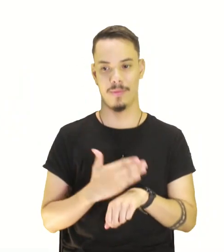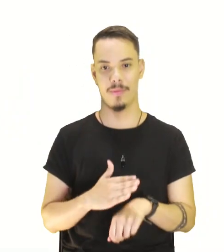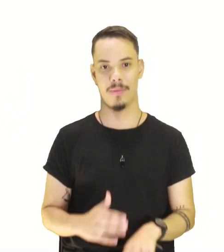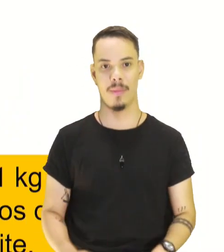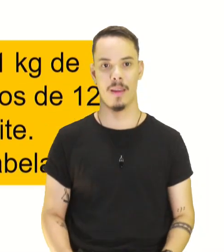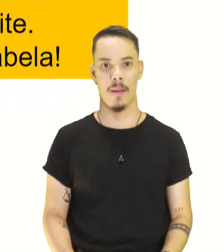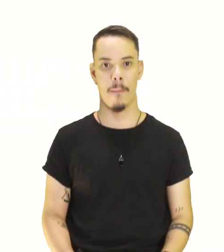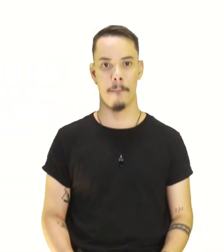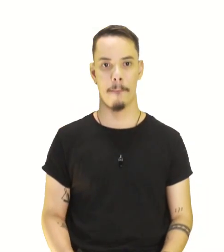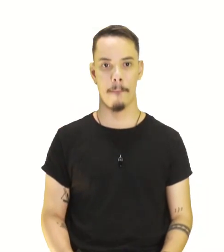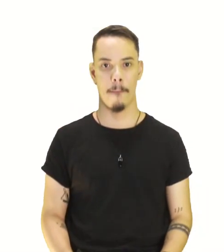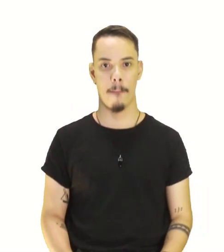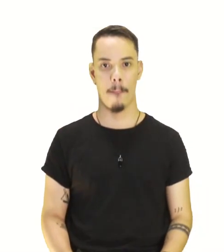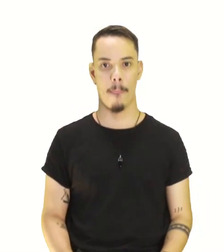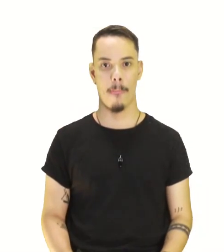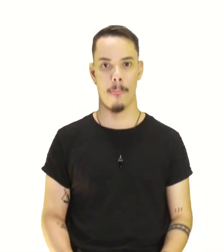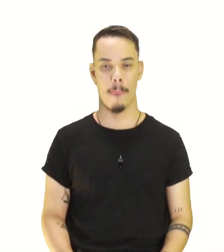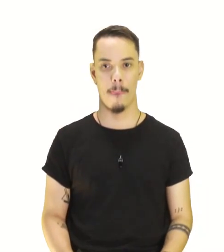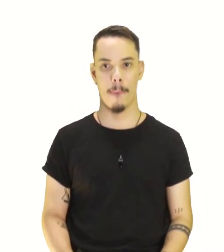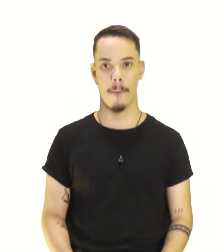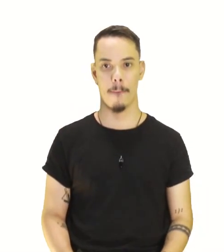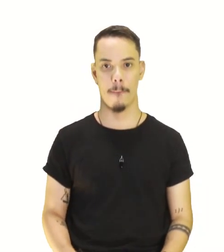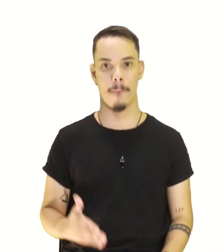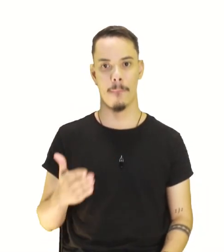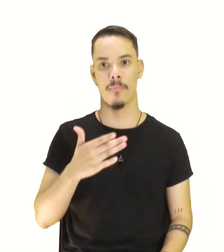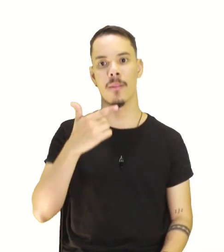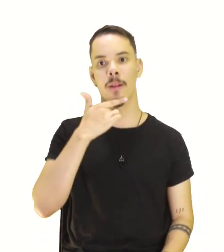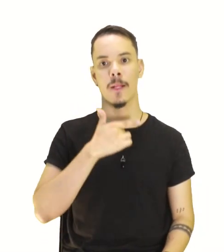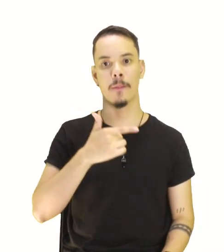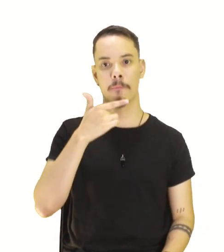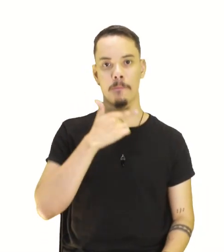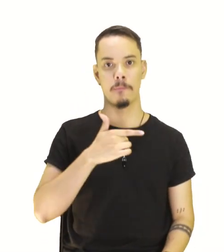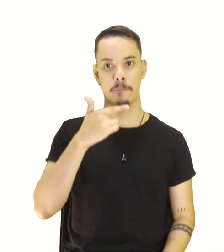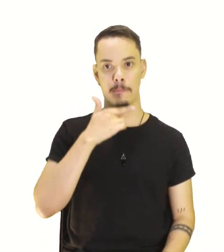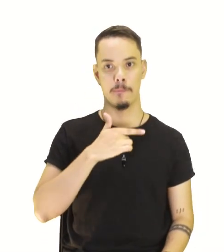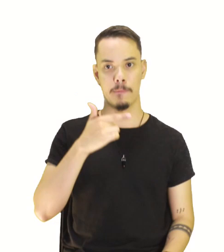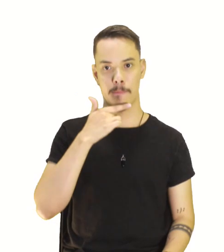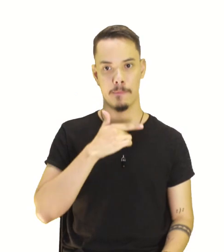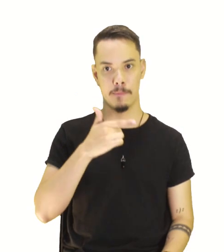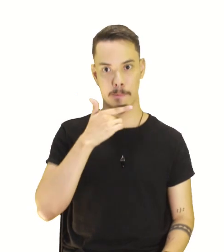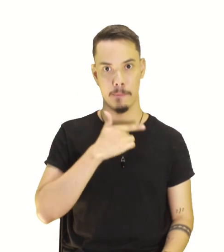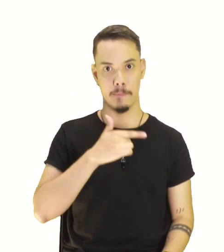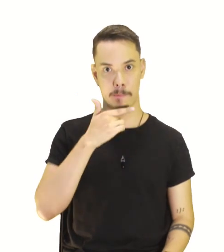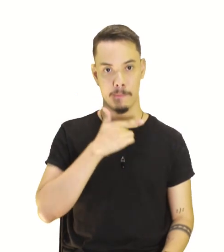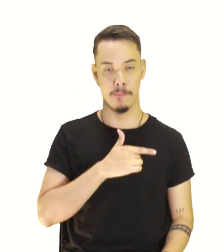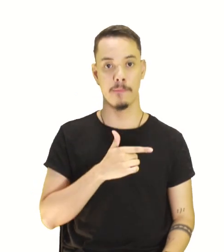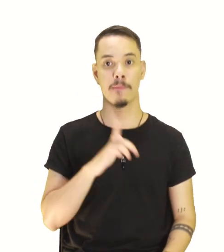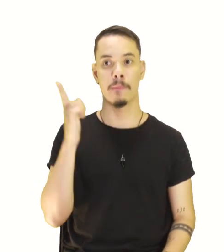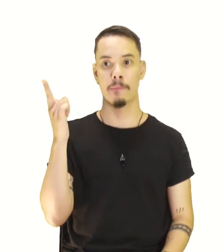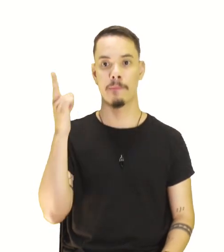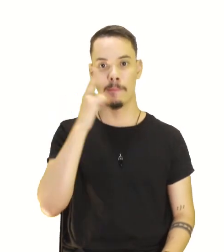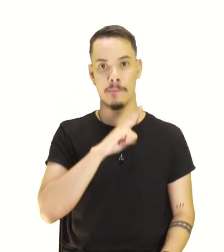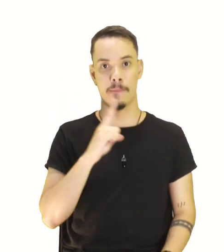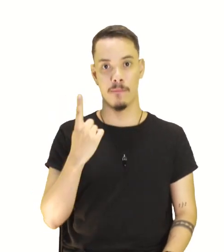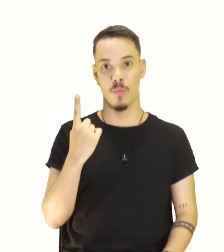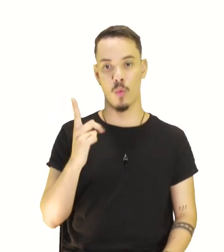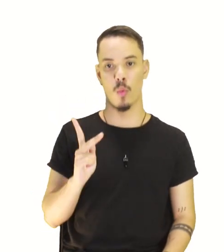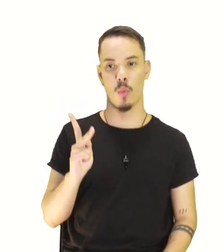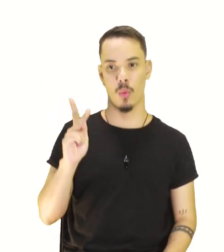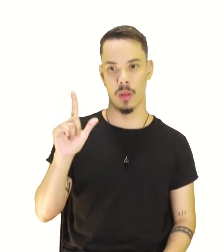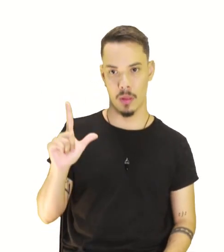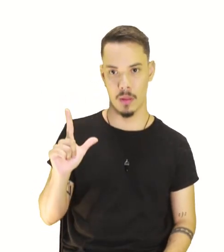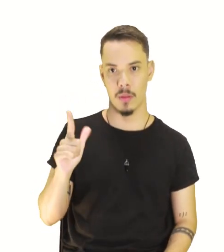telinha. Então vamos de queijo mussarela. Para fabricar 1 quilo de